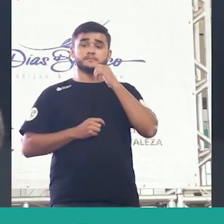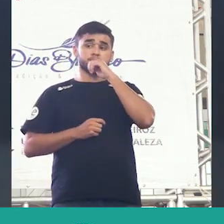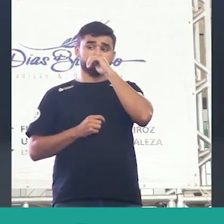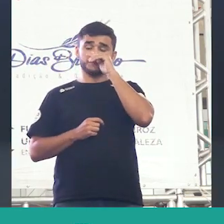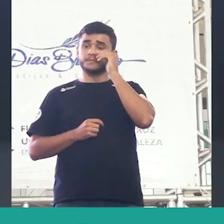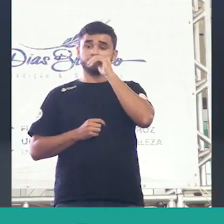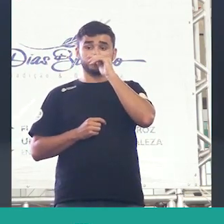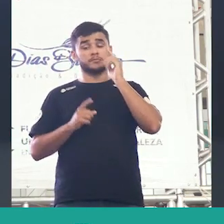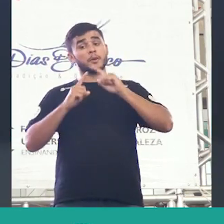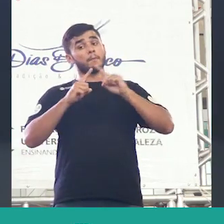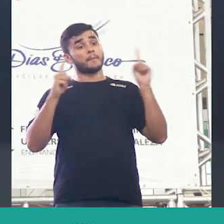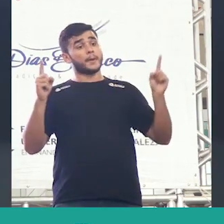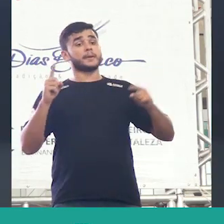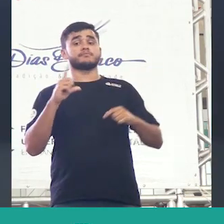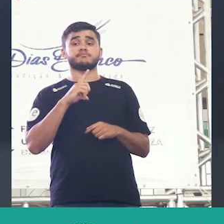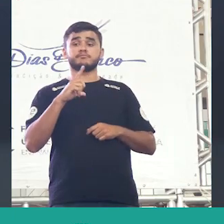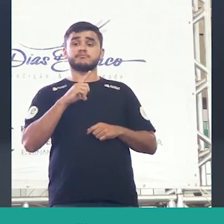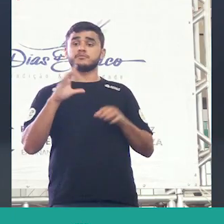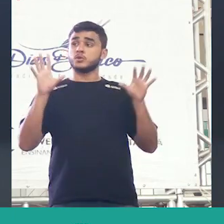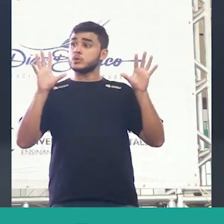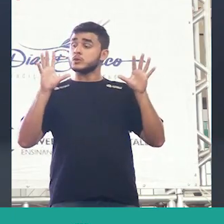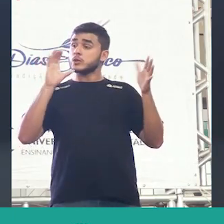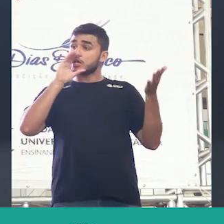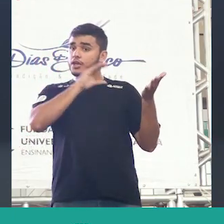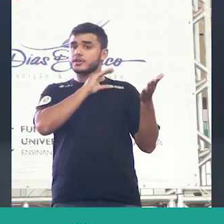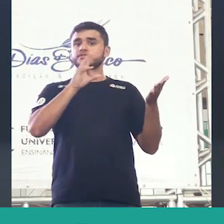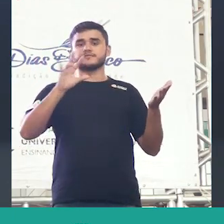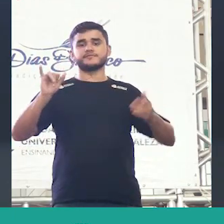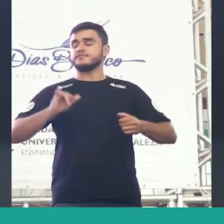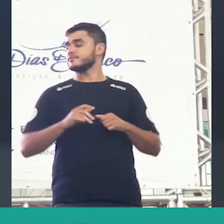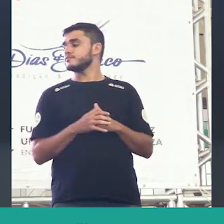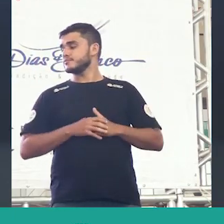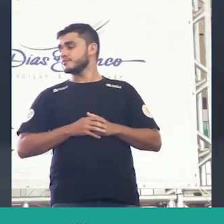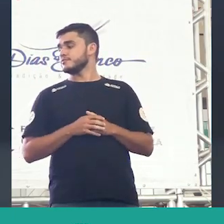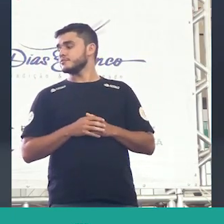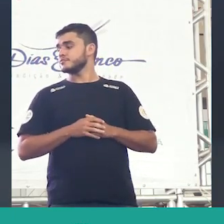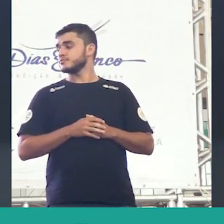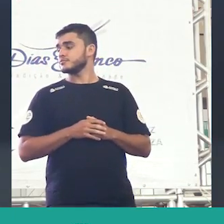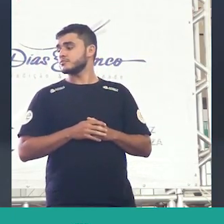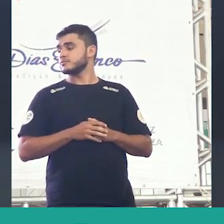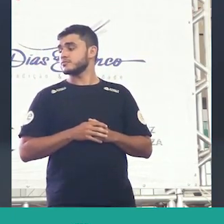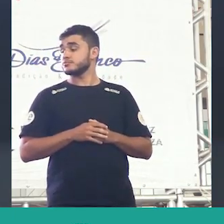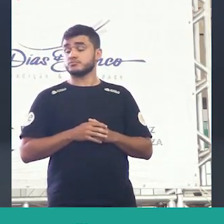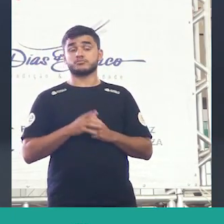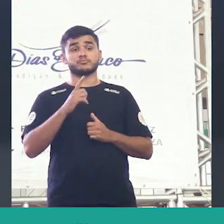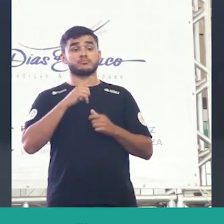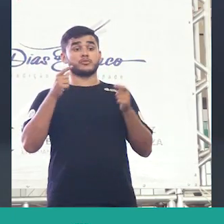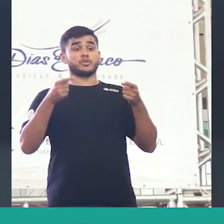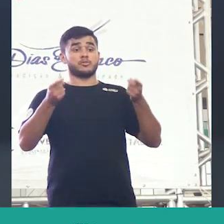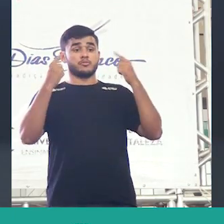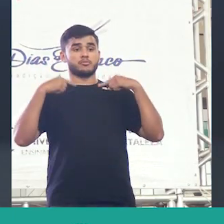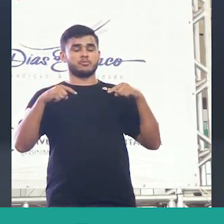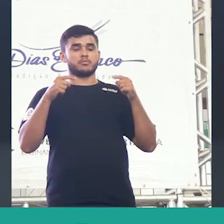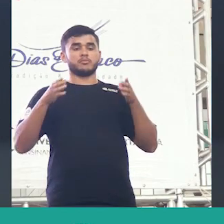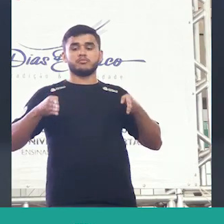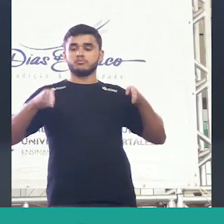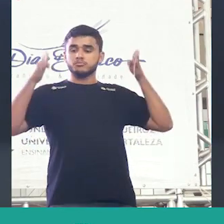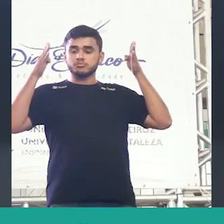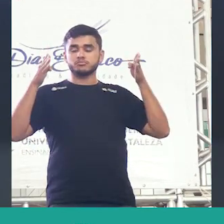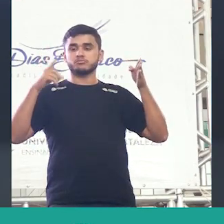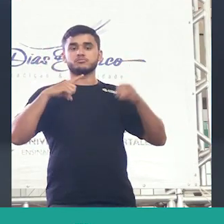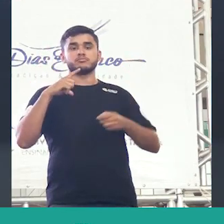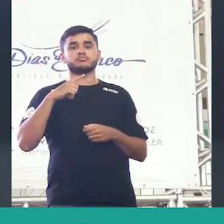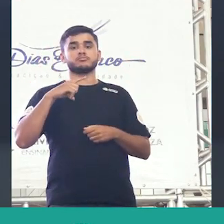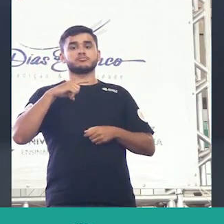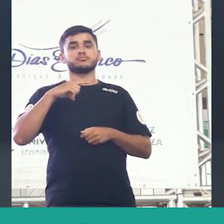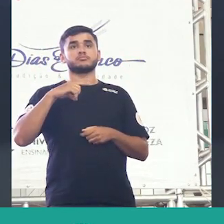esquerdo. Mas, em compensação, vai ter um fluxo de calor grande aí. Já no vidro traseiro, tanto lateral